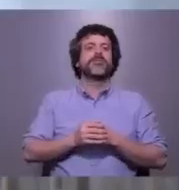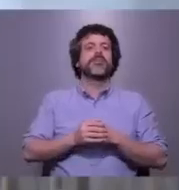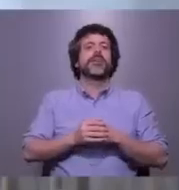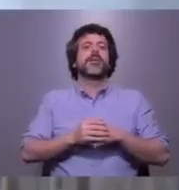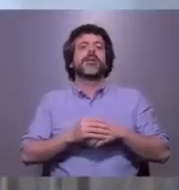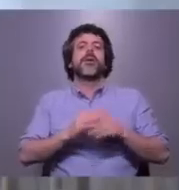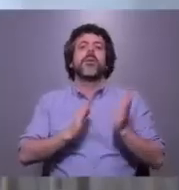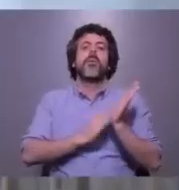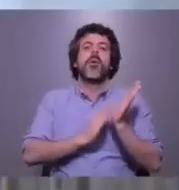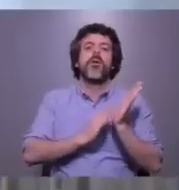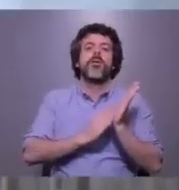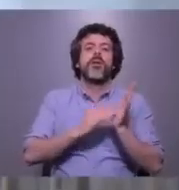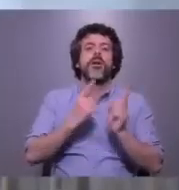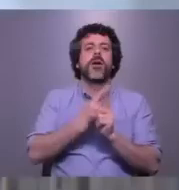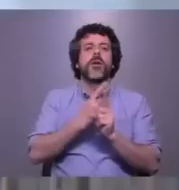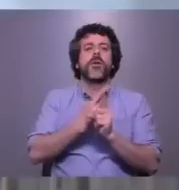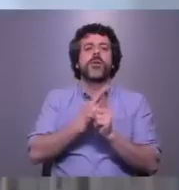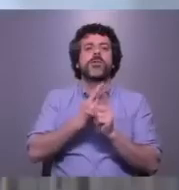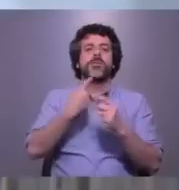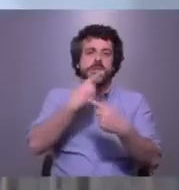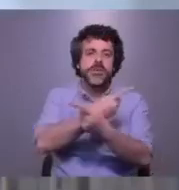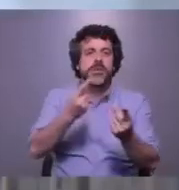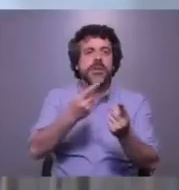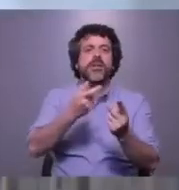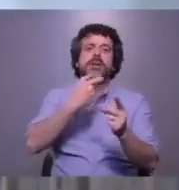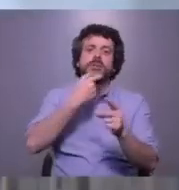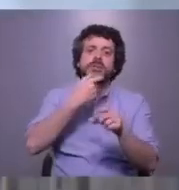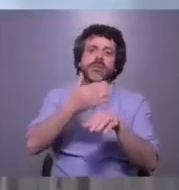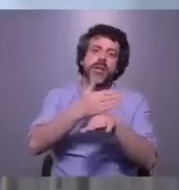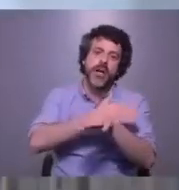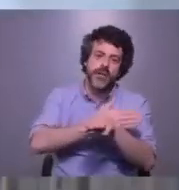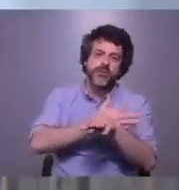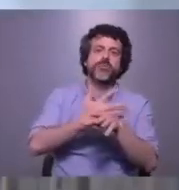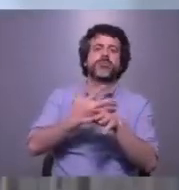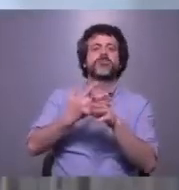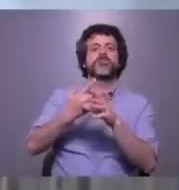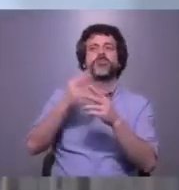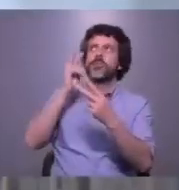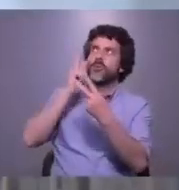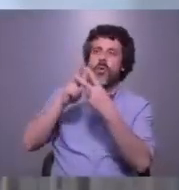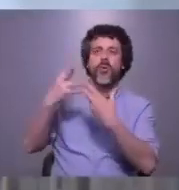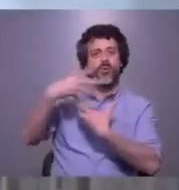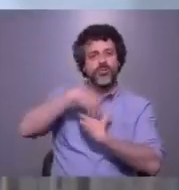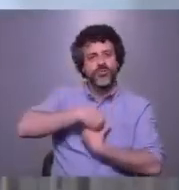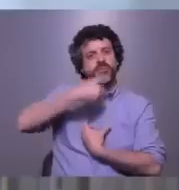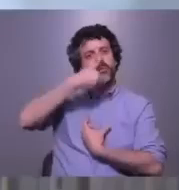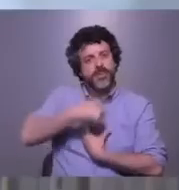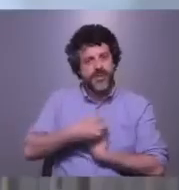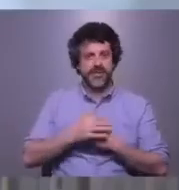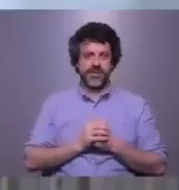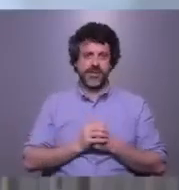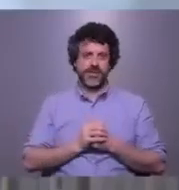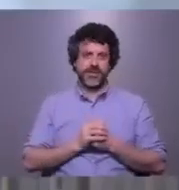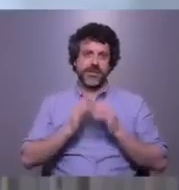experimentamos. O nosso testemunho não será credível se não partir da experiência concreta